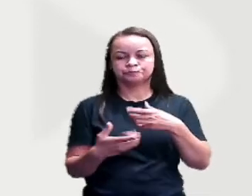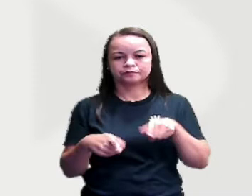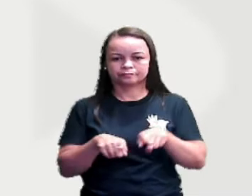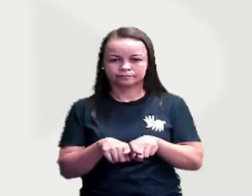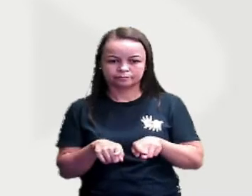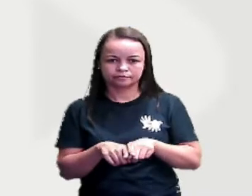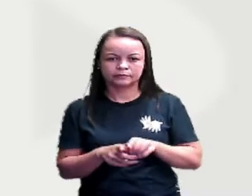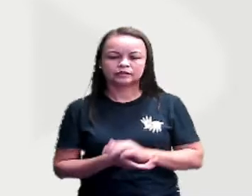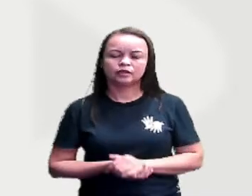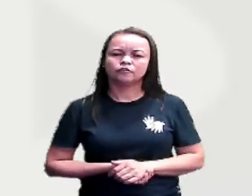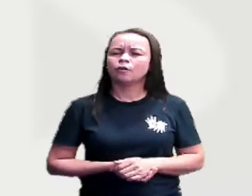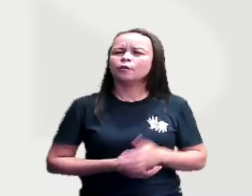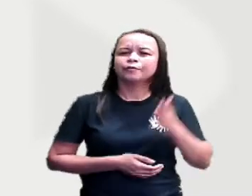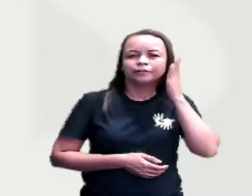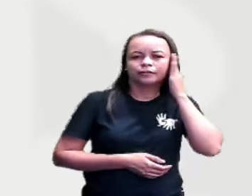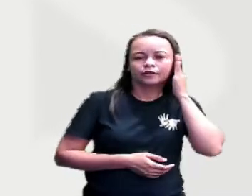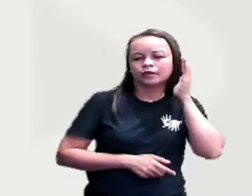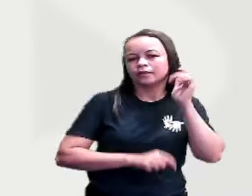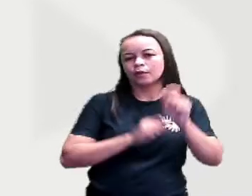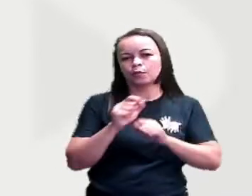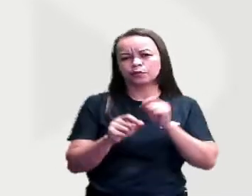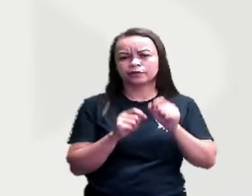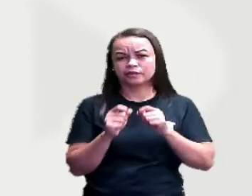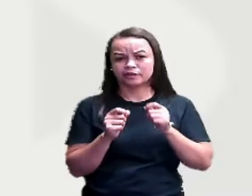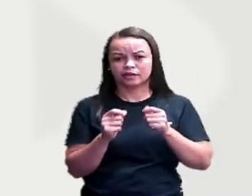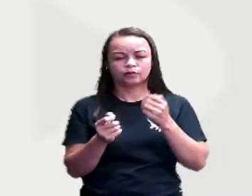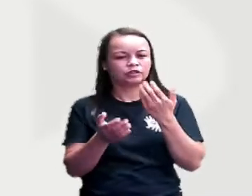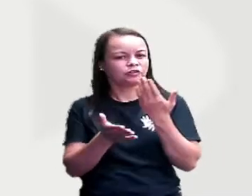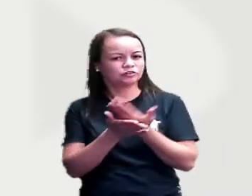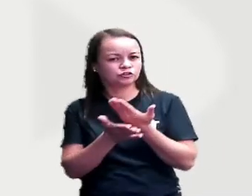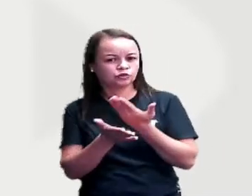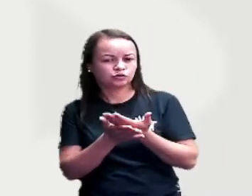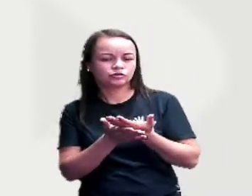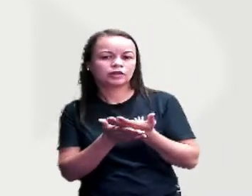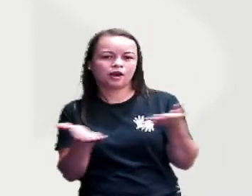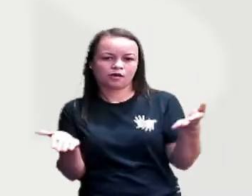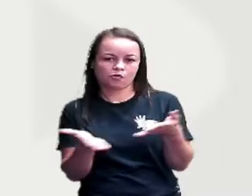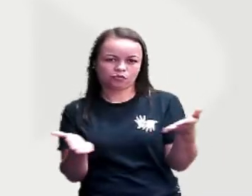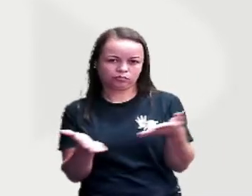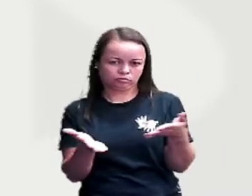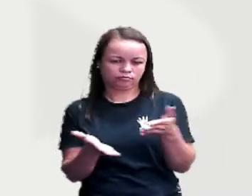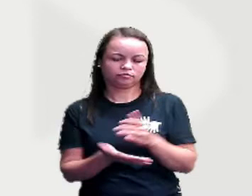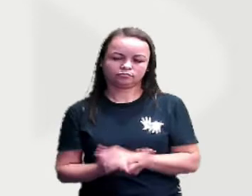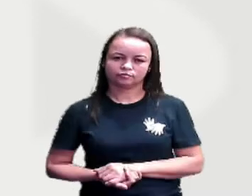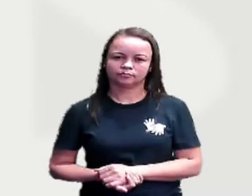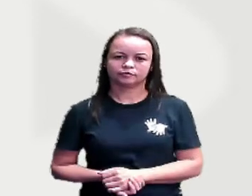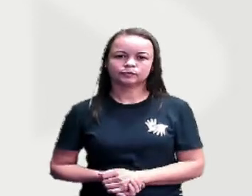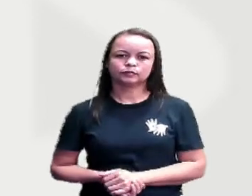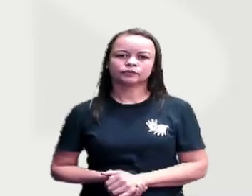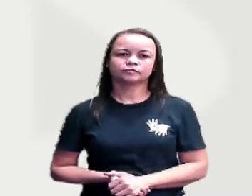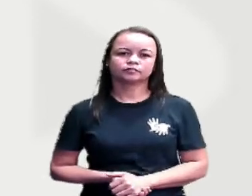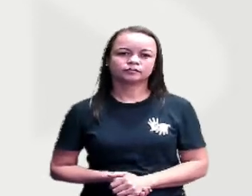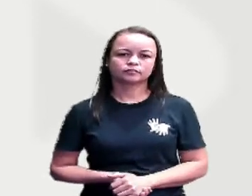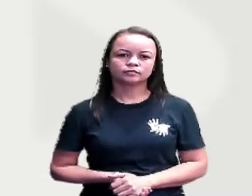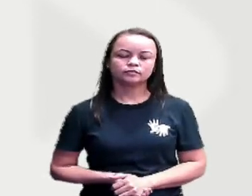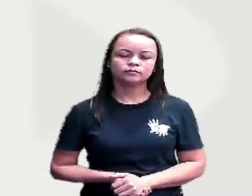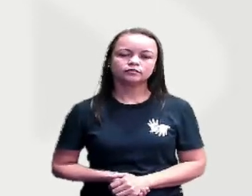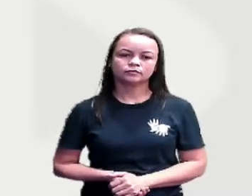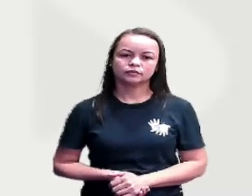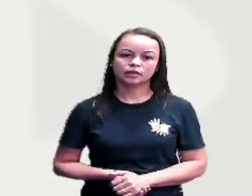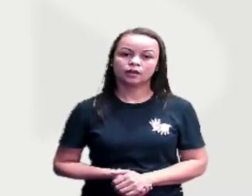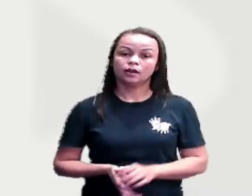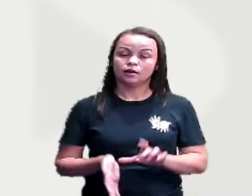lá entender o que é que a gente vai aprender hoje. Antes, a gente